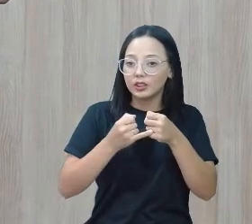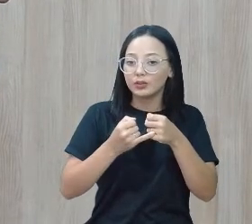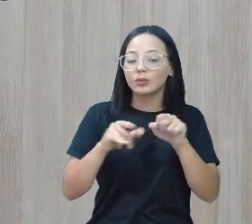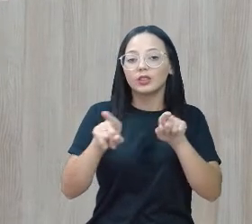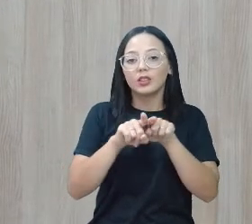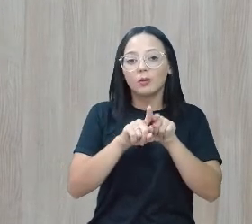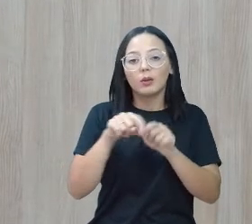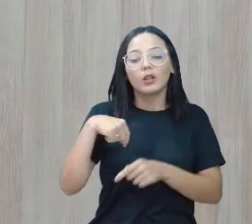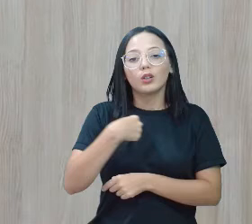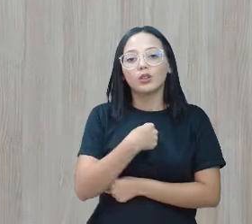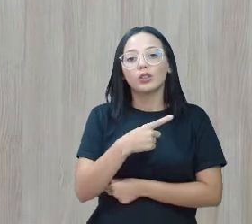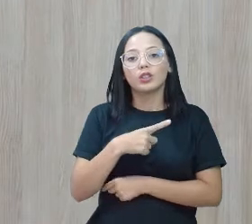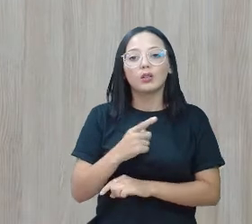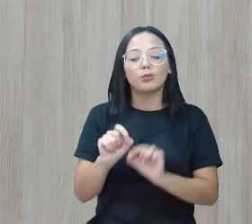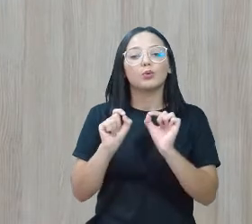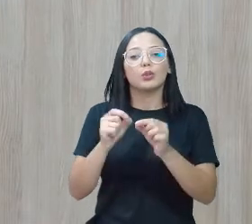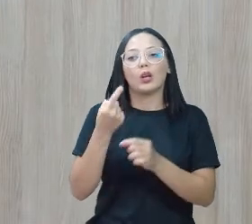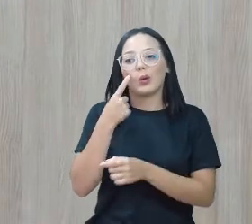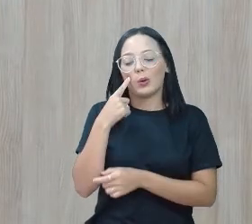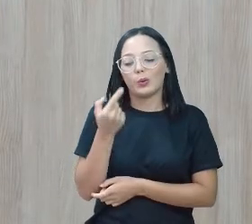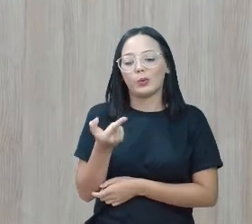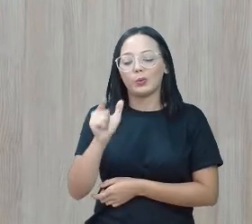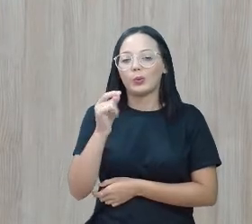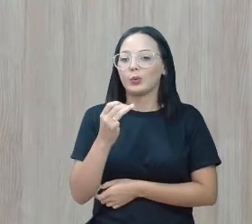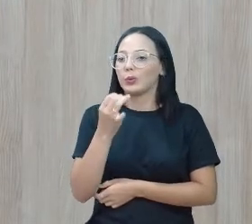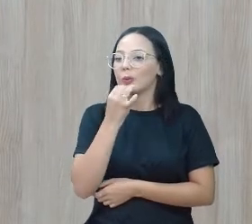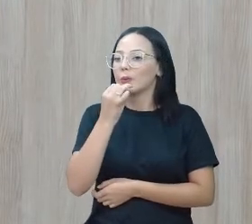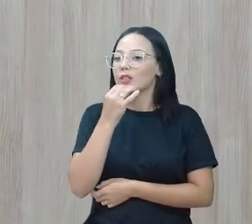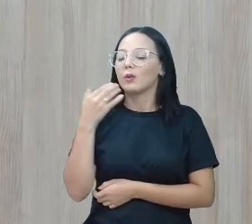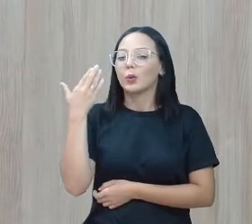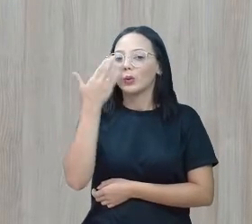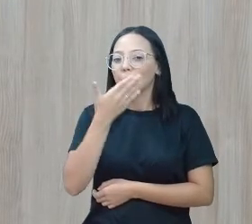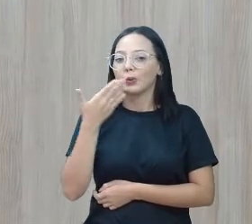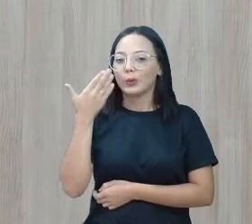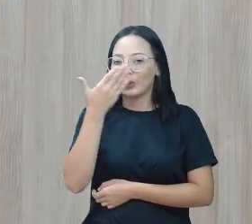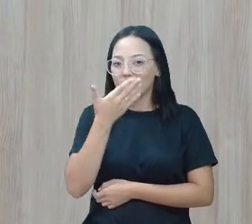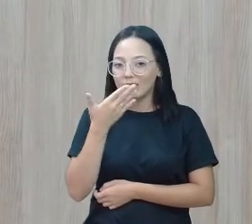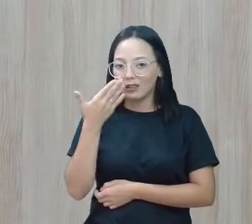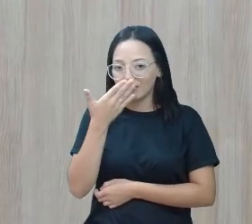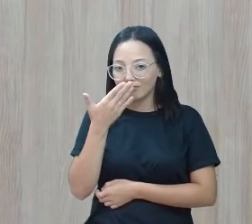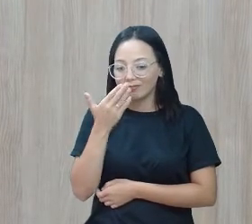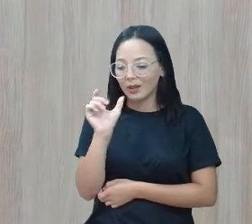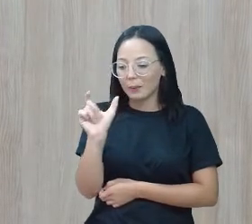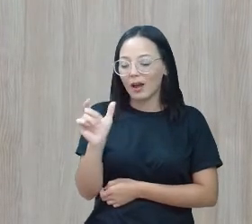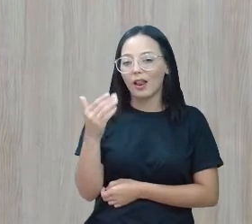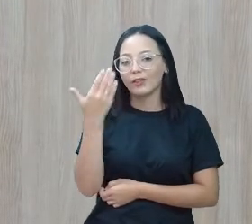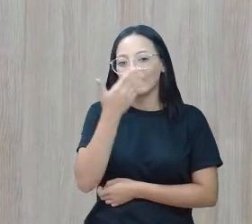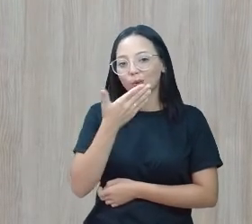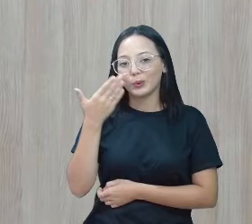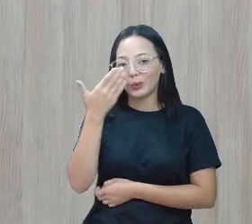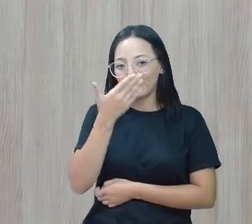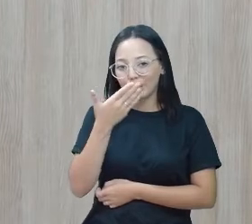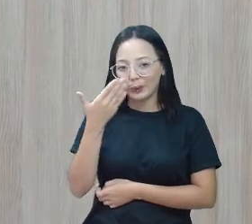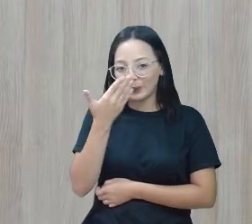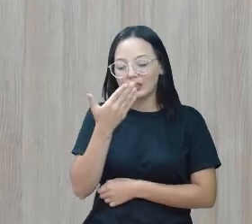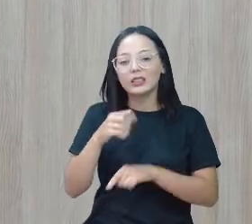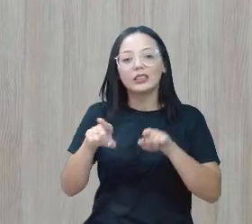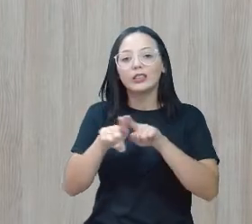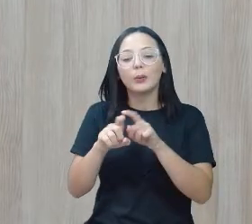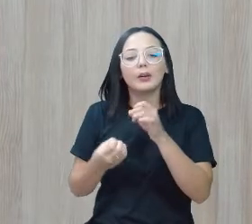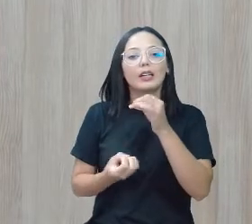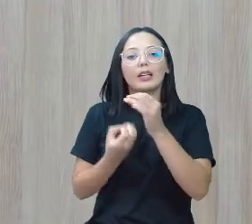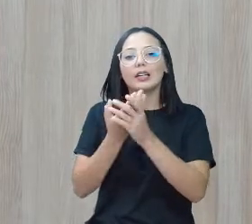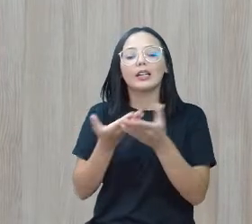nós temos outro exemplo. Doce, né? A palavra doce traz a